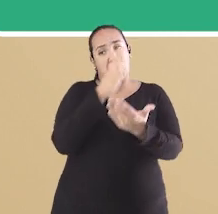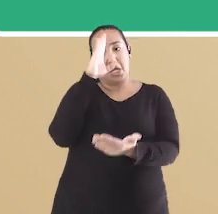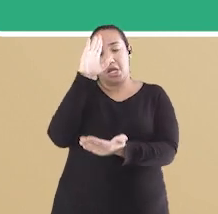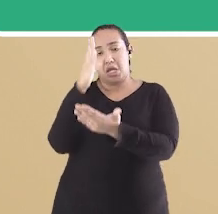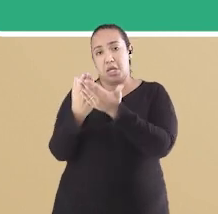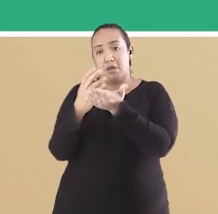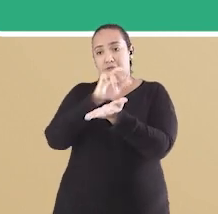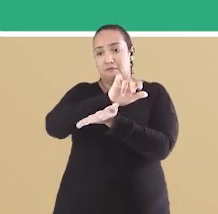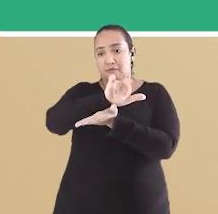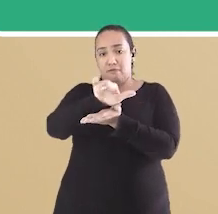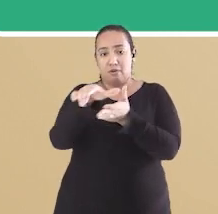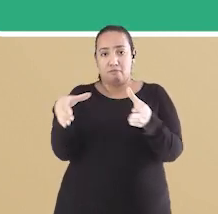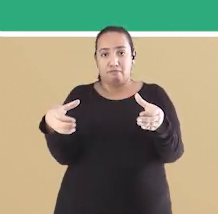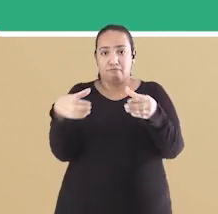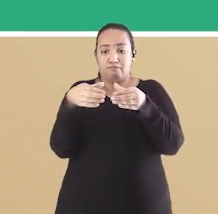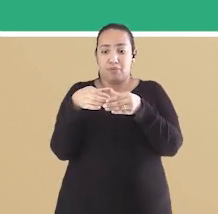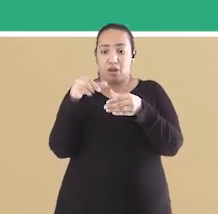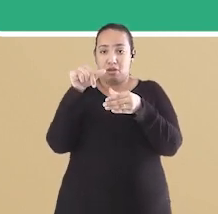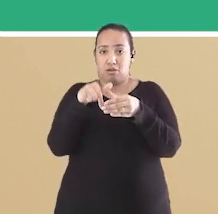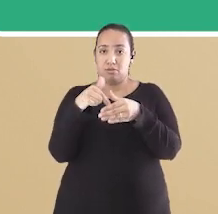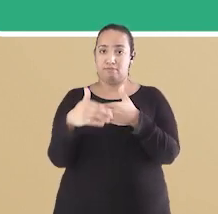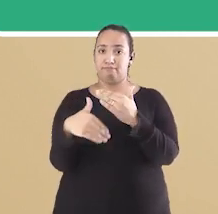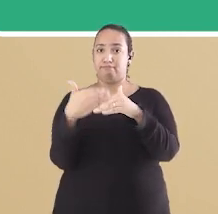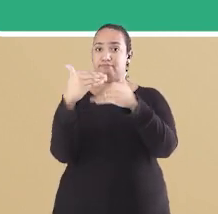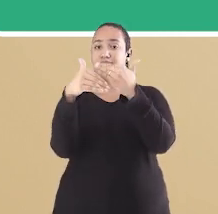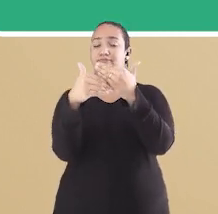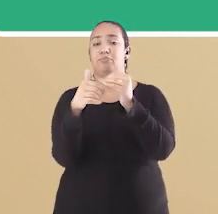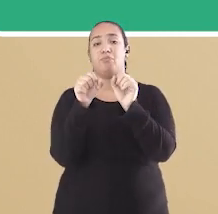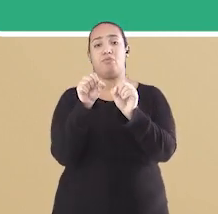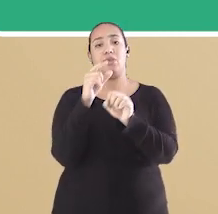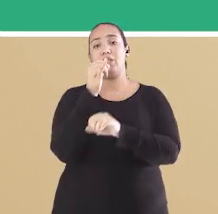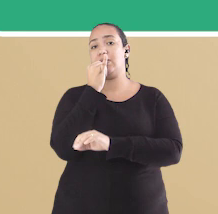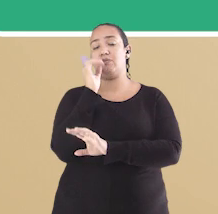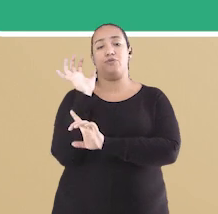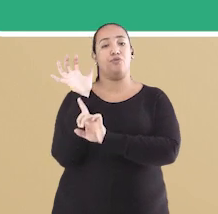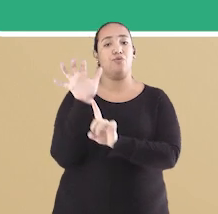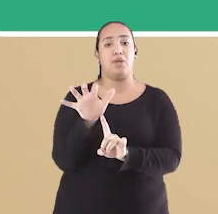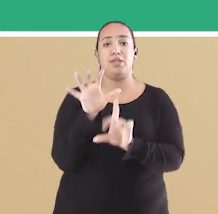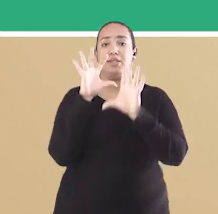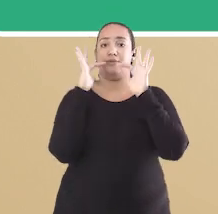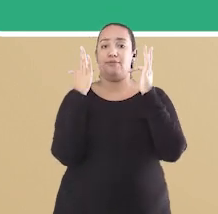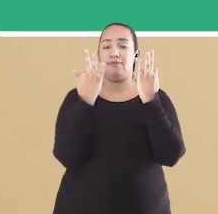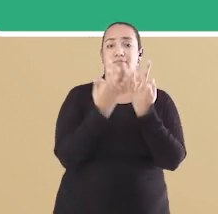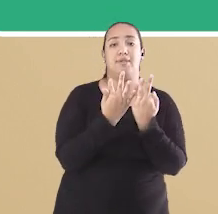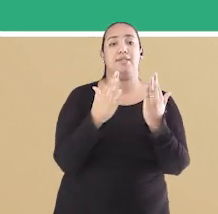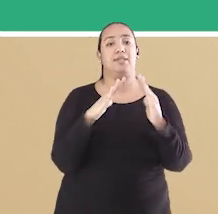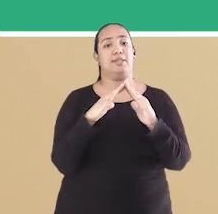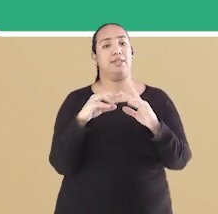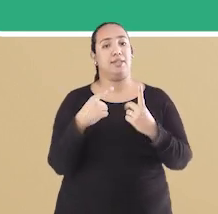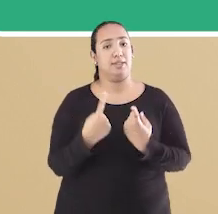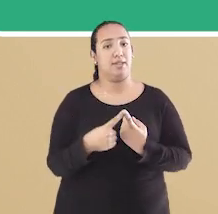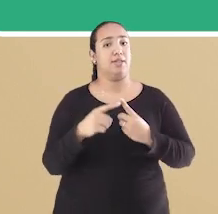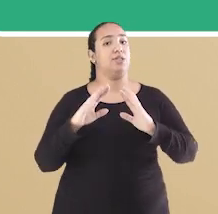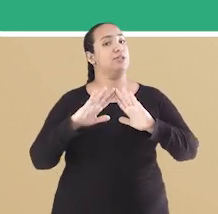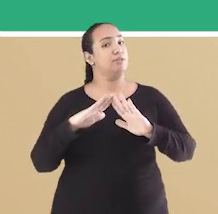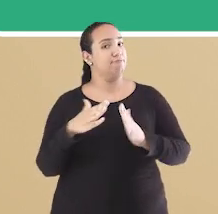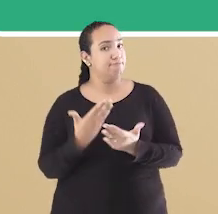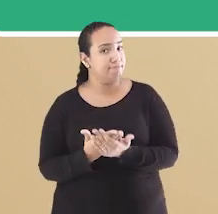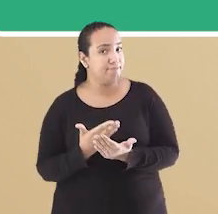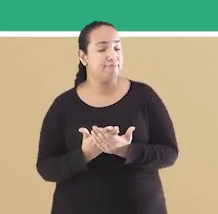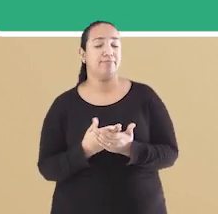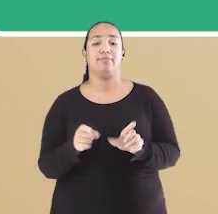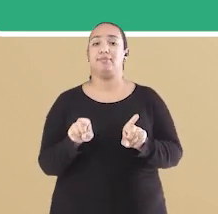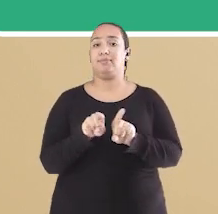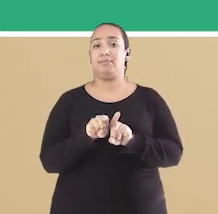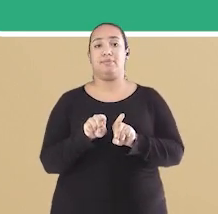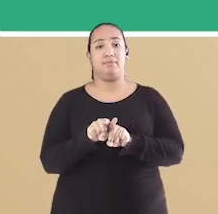sendo forjado ao longo da vida por meio de influências externas, como a família, a própria igreja, a escola, dentre